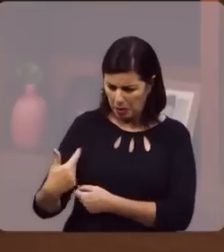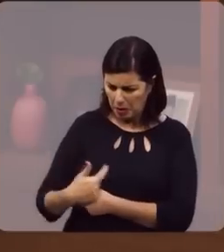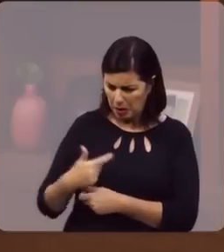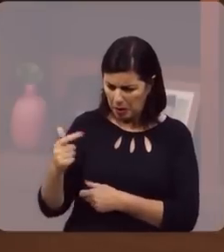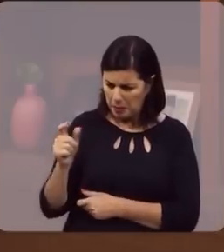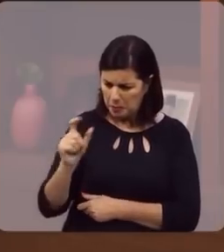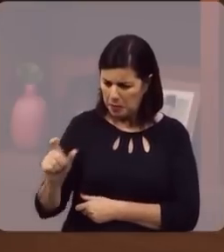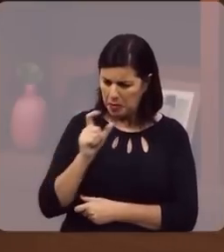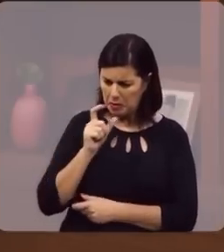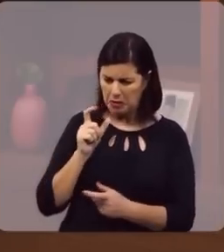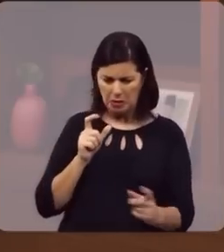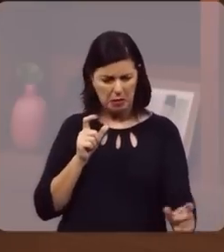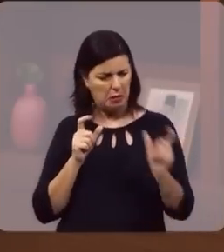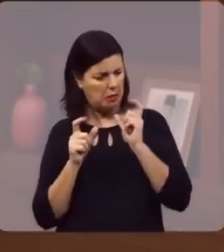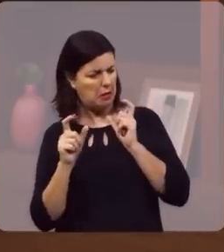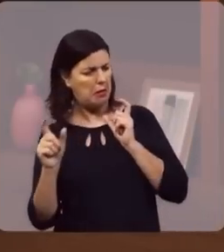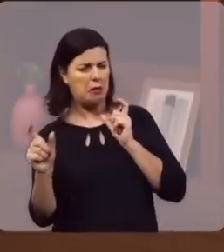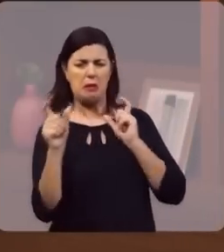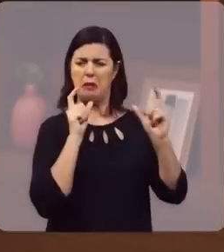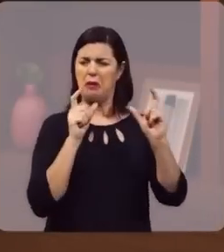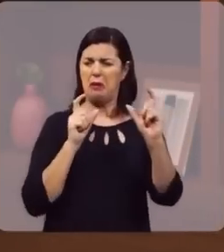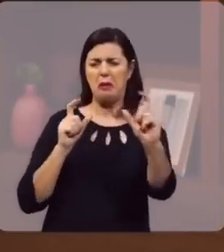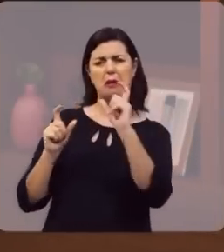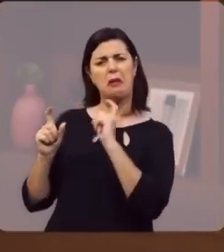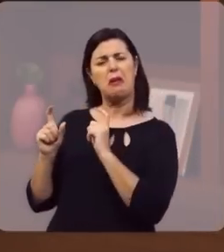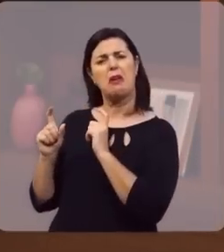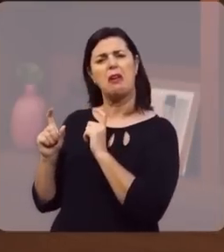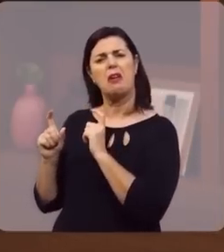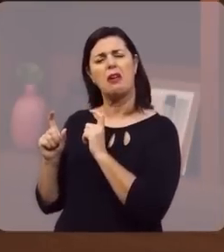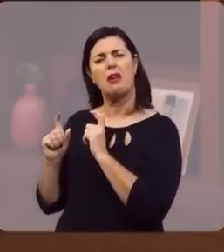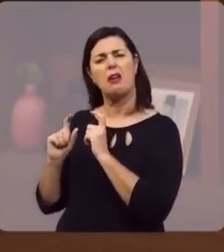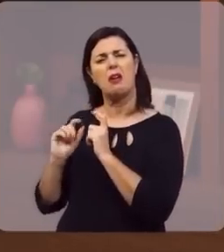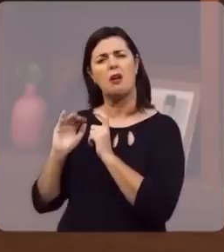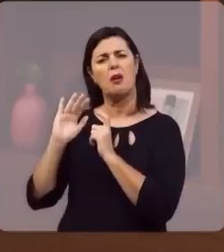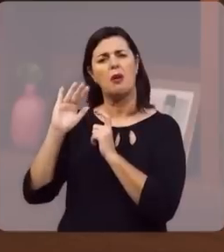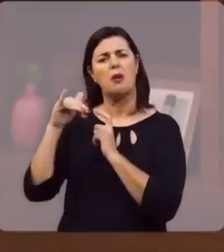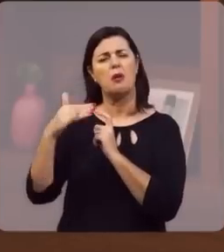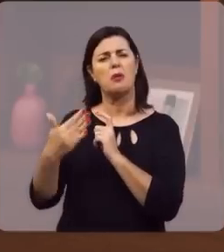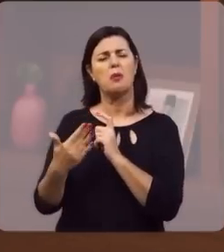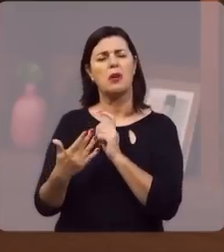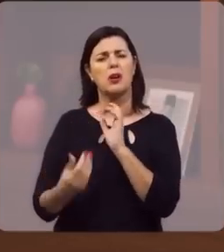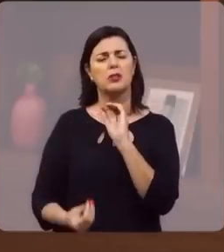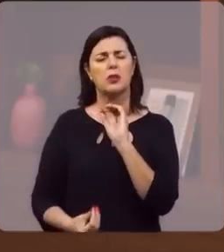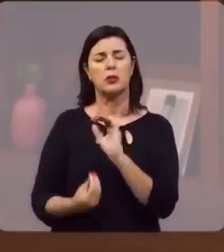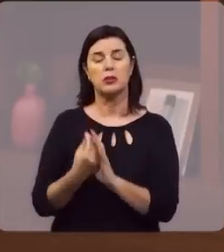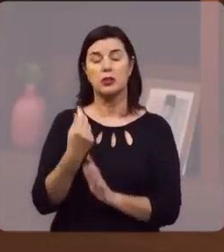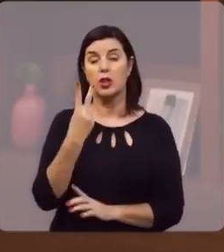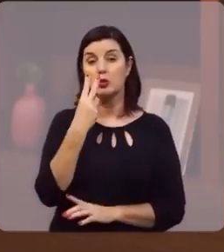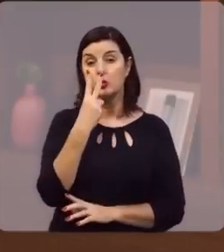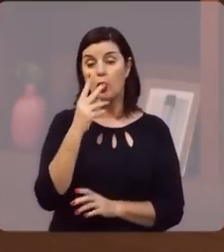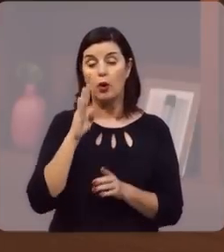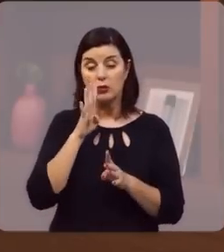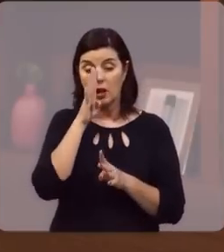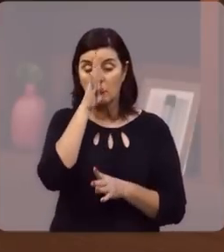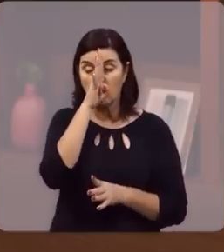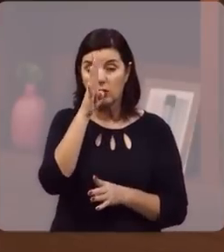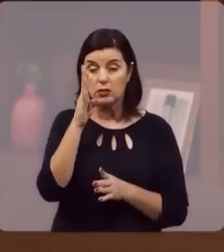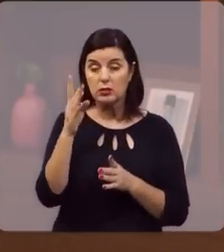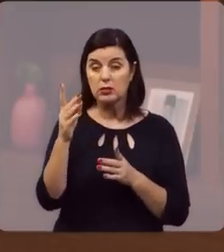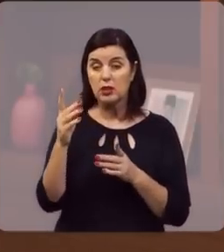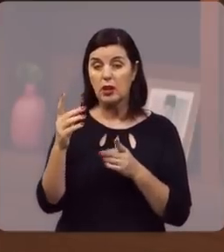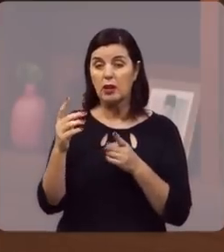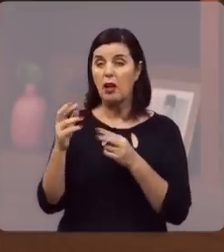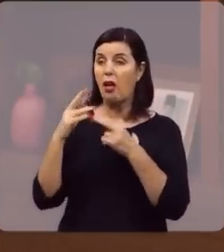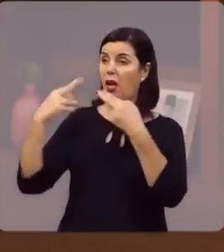escarneciam que cuspiam no seu rosto e quando sinédrio costurou o contra ele duas acusações de blasfémia